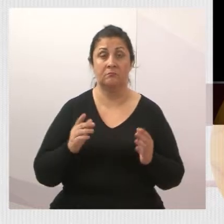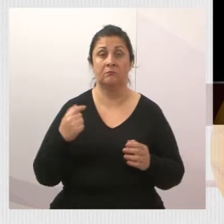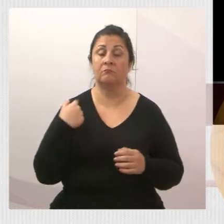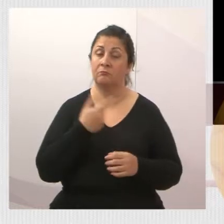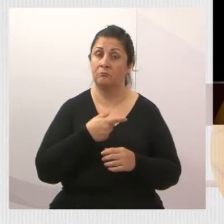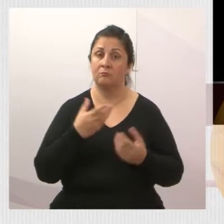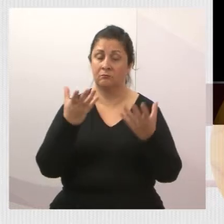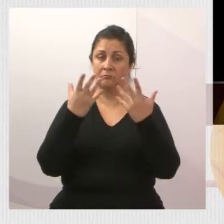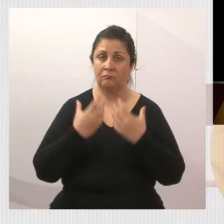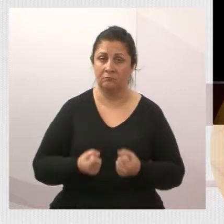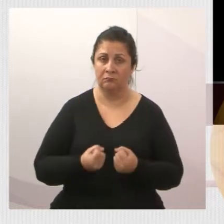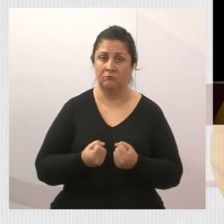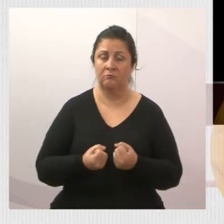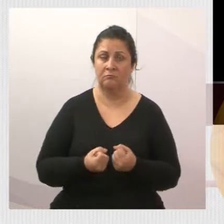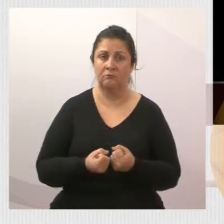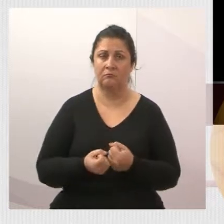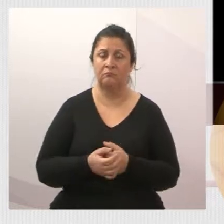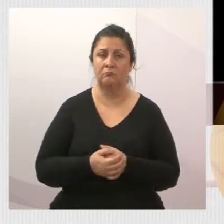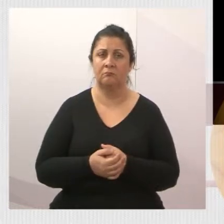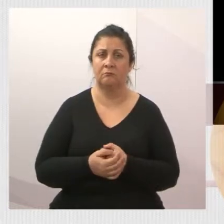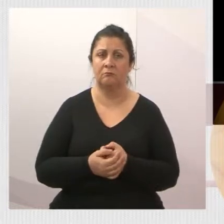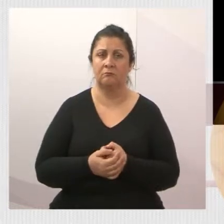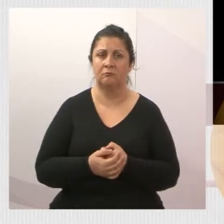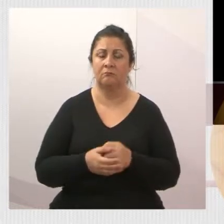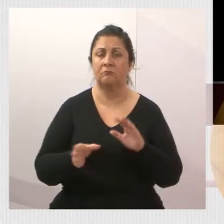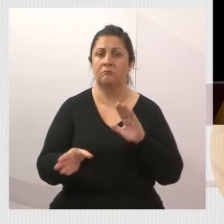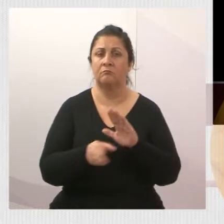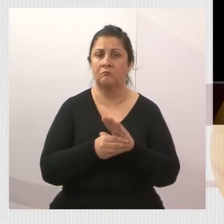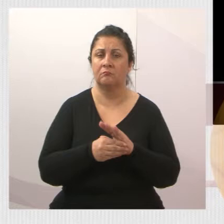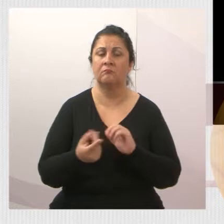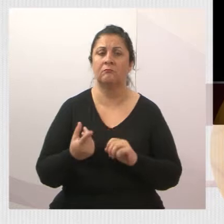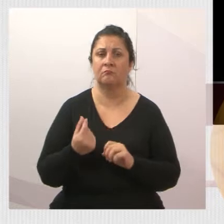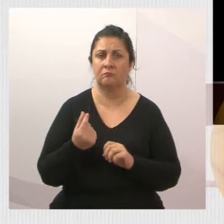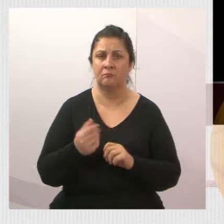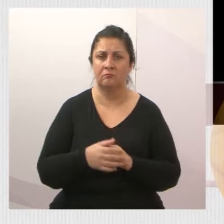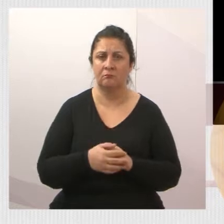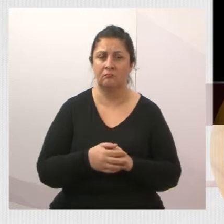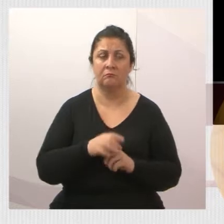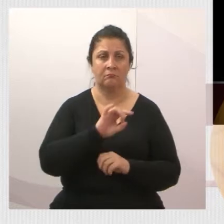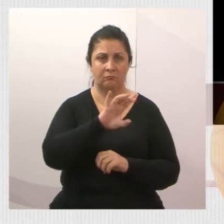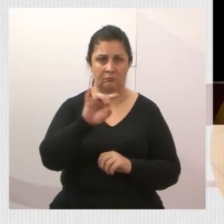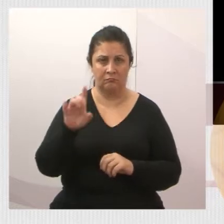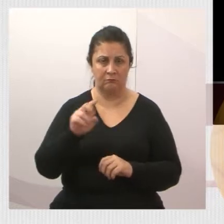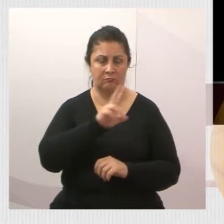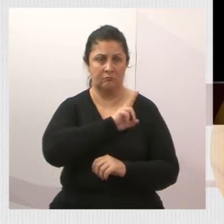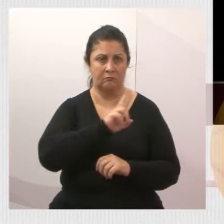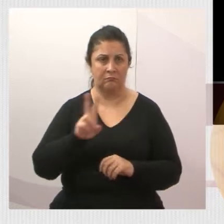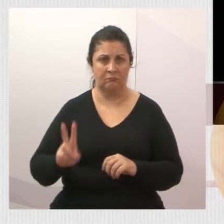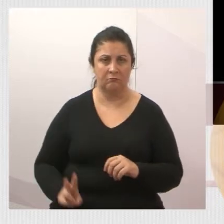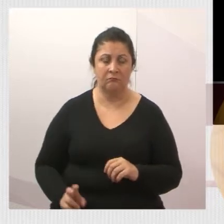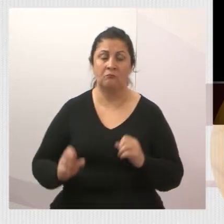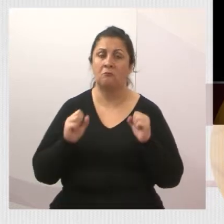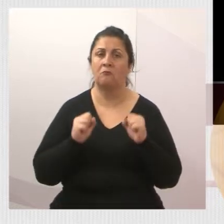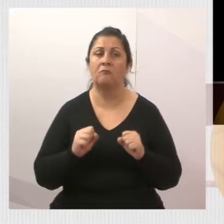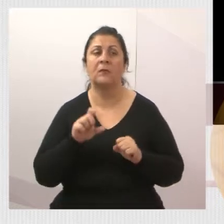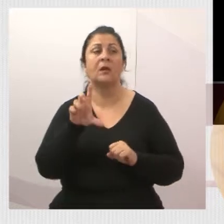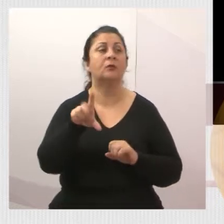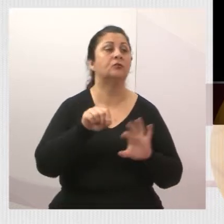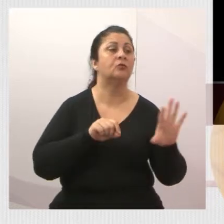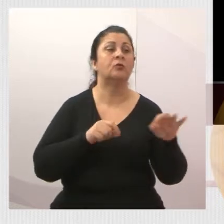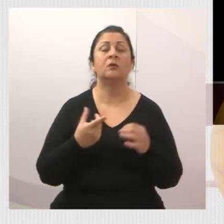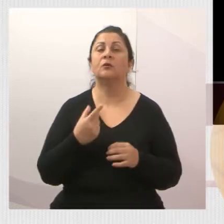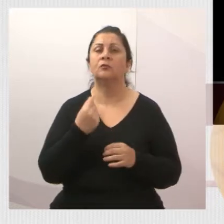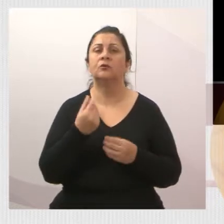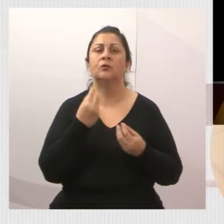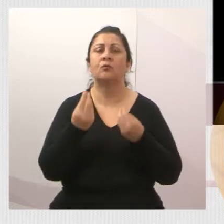para esta casa legislativa, que foram as emendas impositivas, onde os vereadores hoje podem destinar